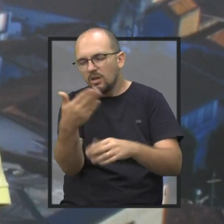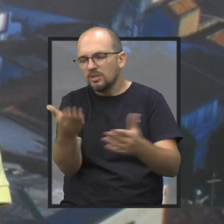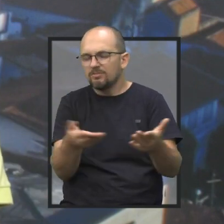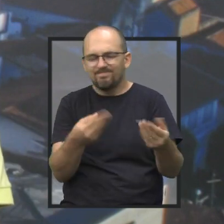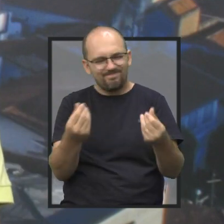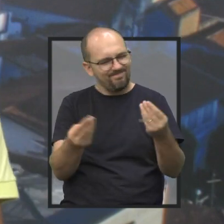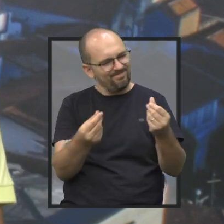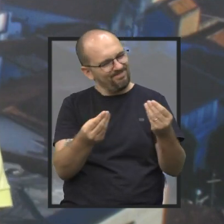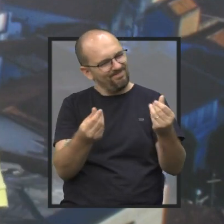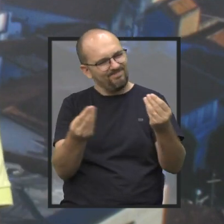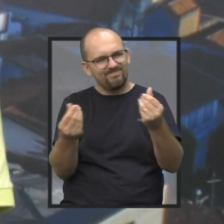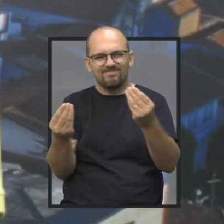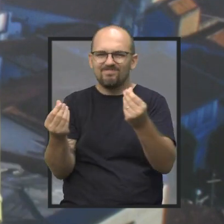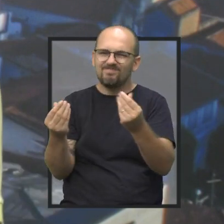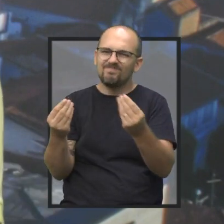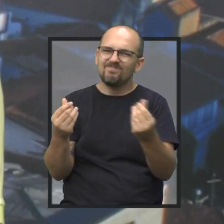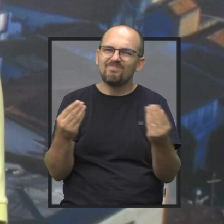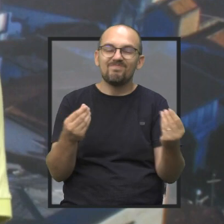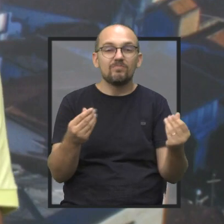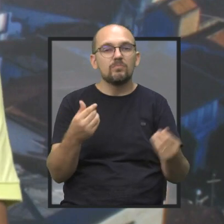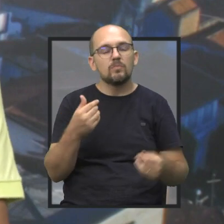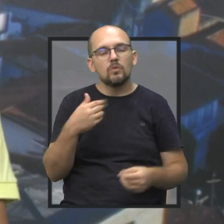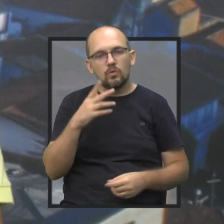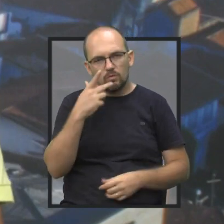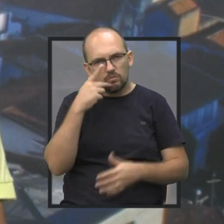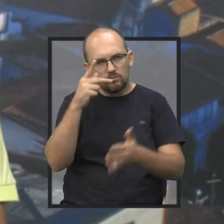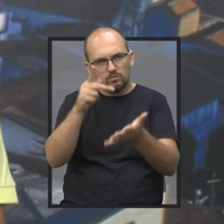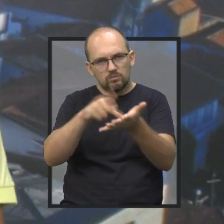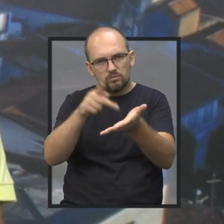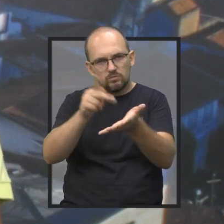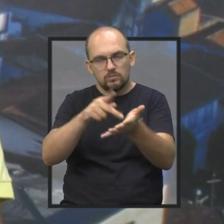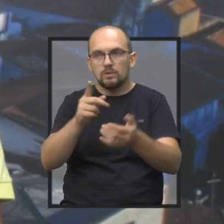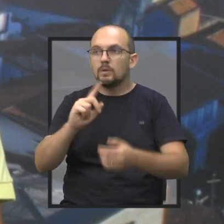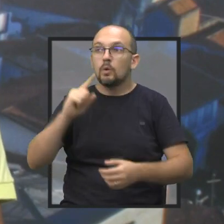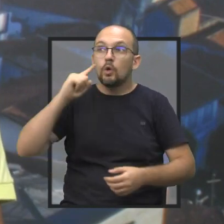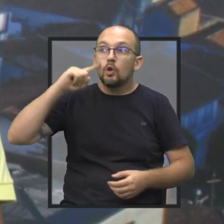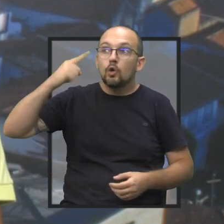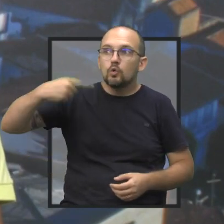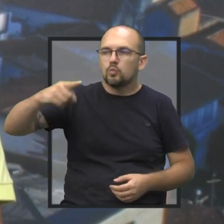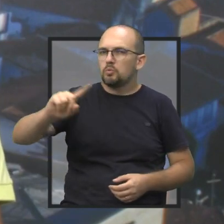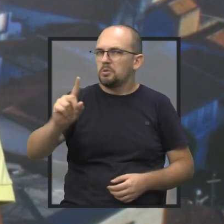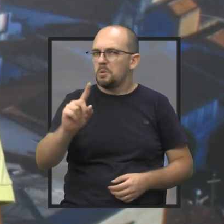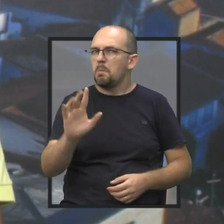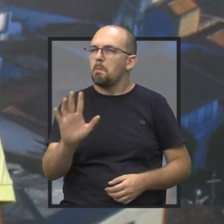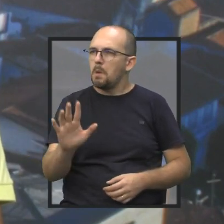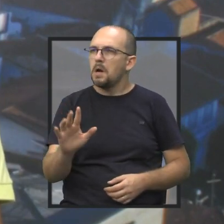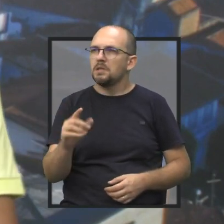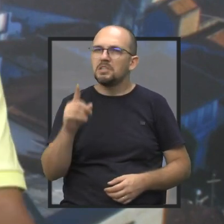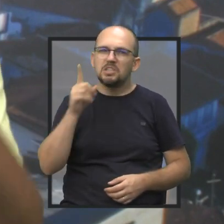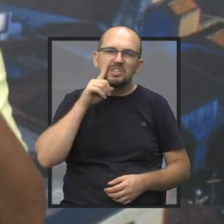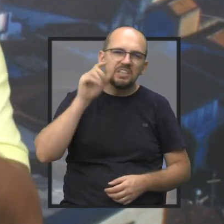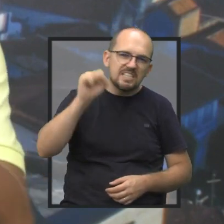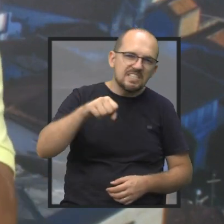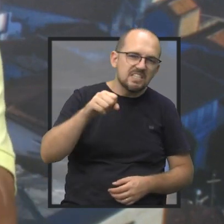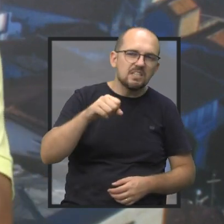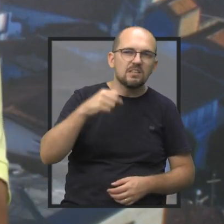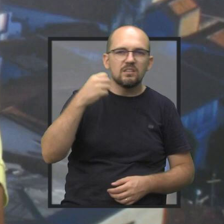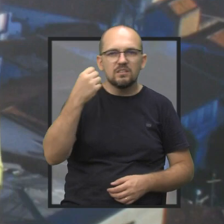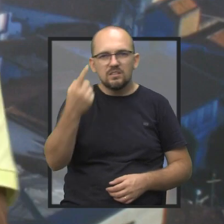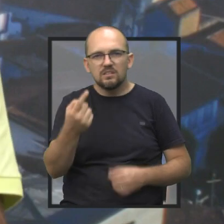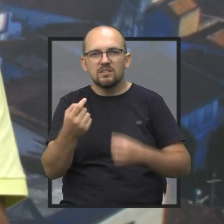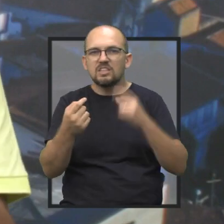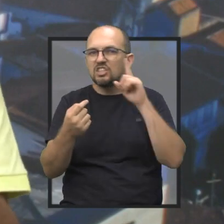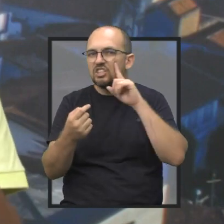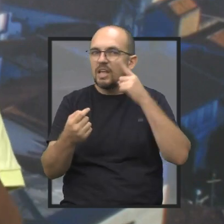ginásio. E passo sem mentir, Ângelo. Não vou falar para você todo dia, mas um sim, um não, eu estou ali. Eu, inclusive, estou já